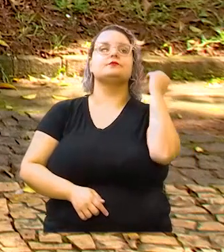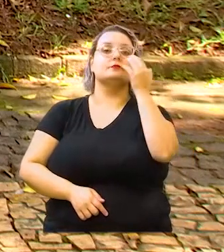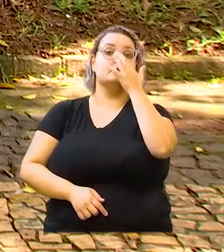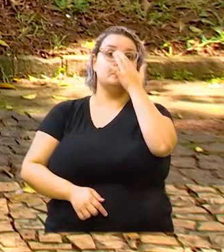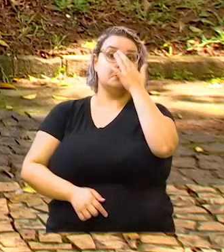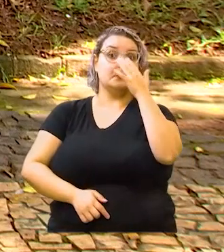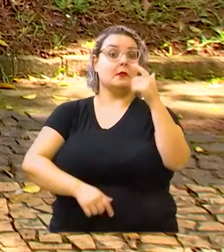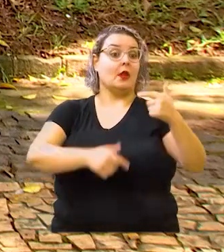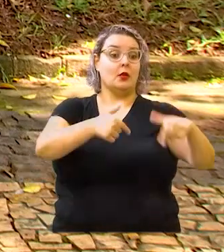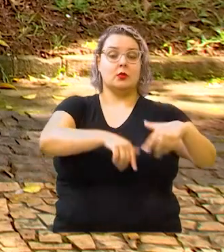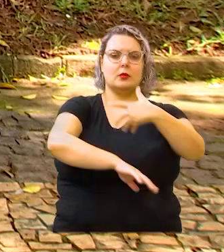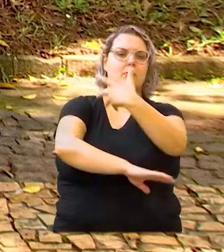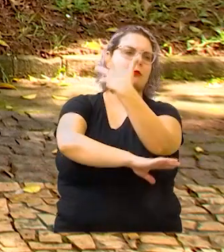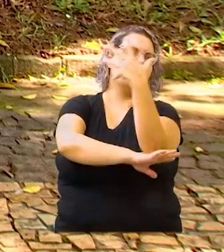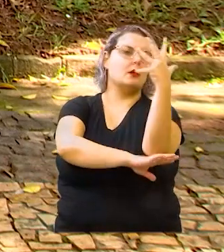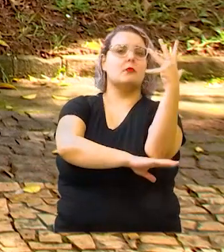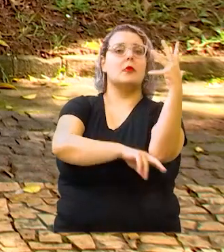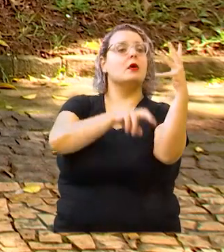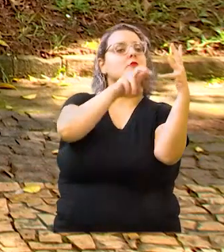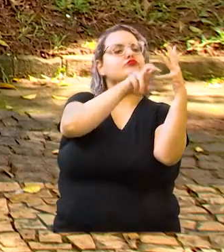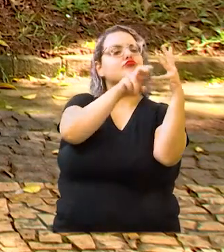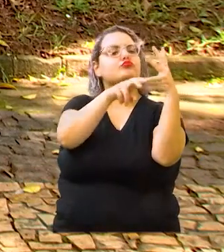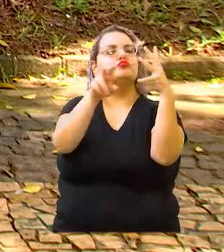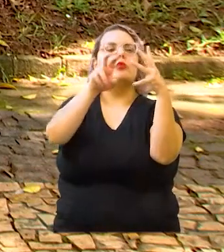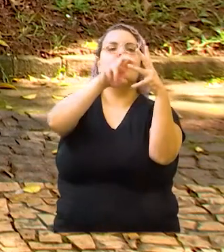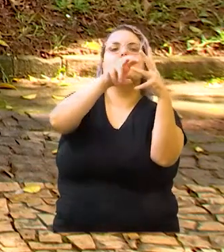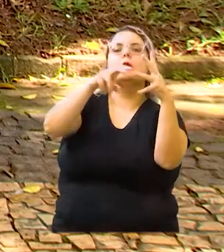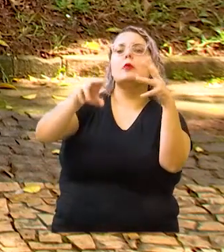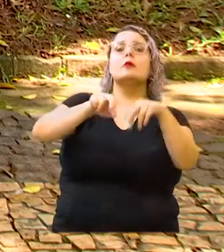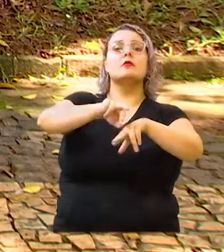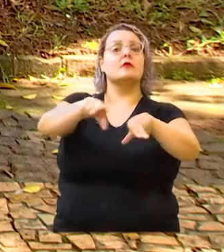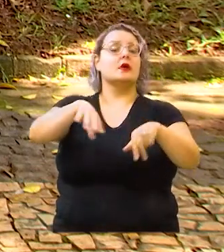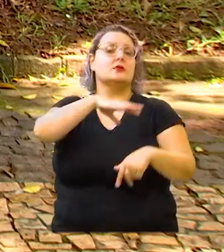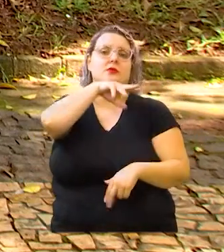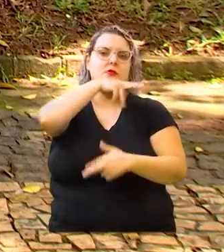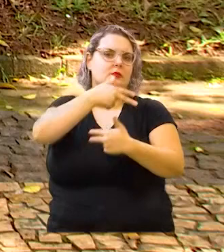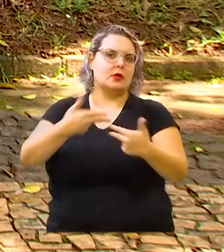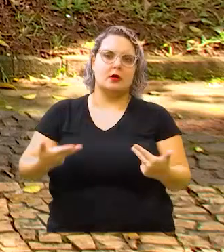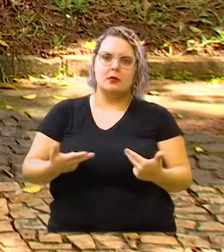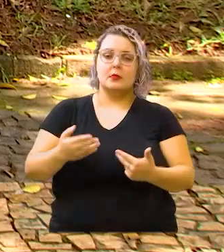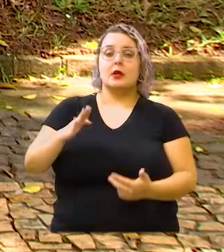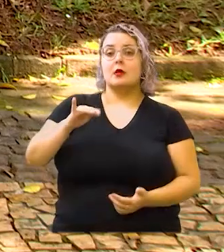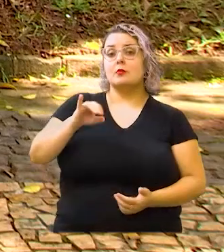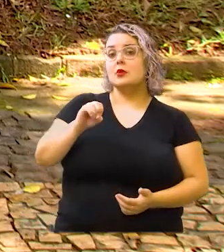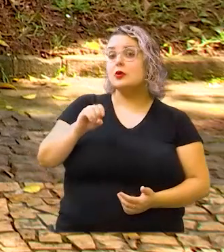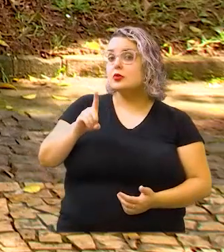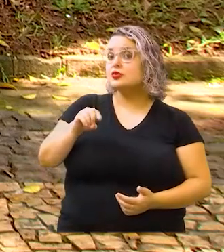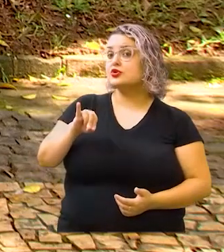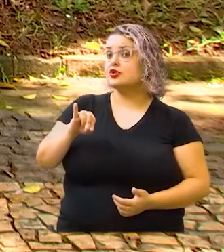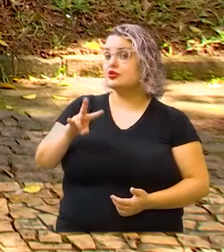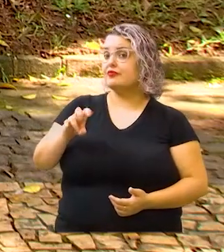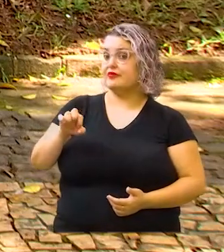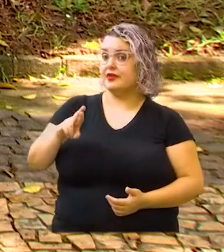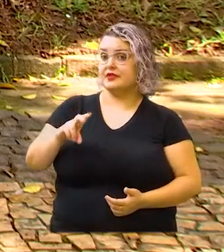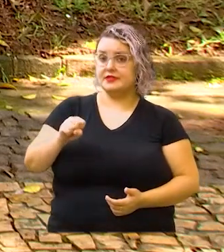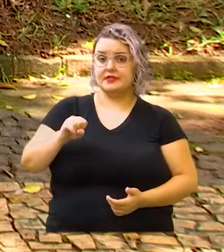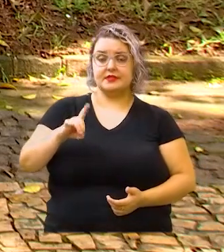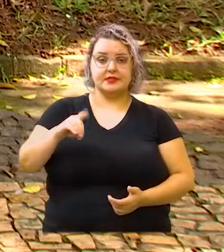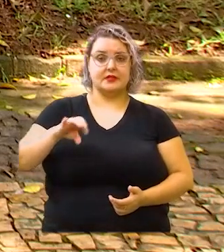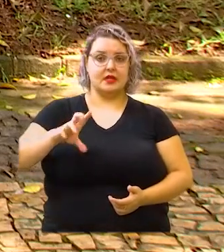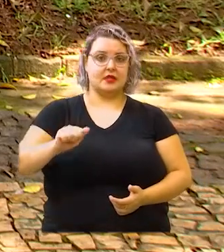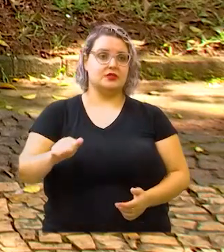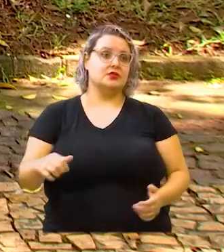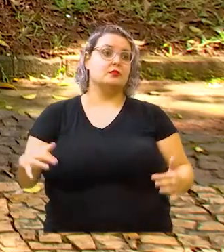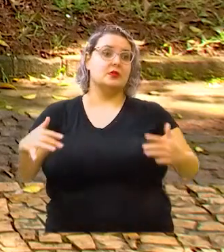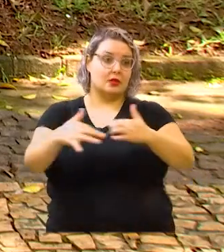lar para vários animais, né? Para manter a biodiversidade da área urbana, né? E também